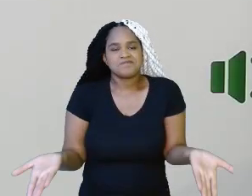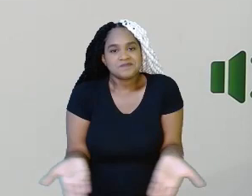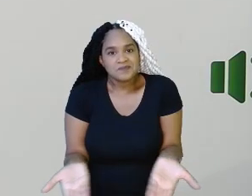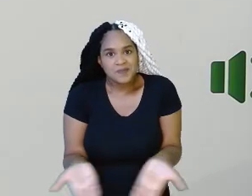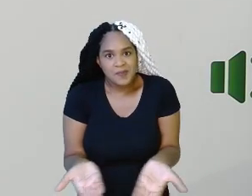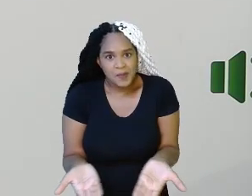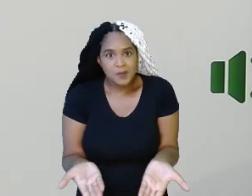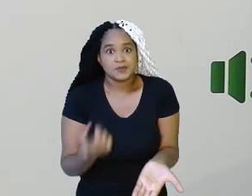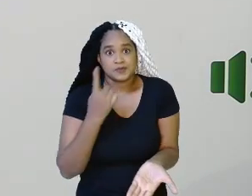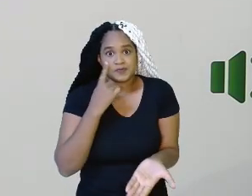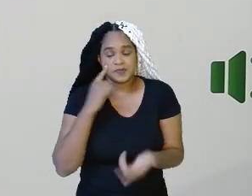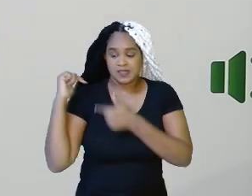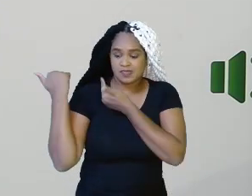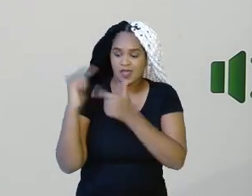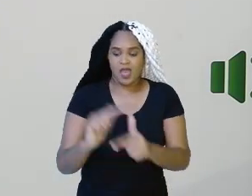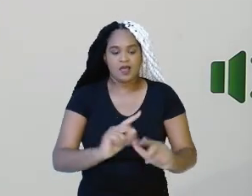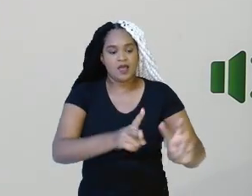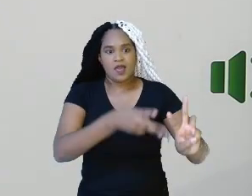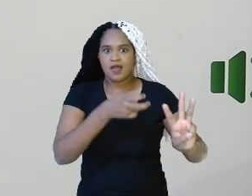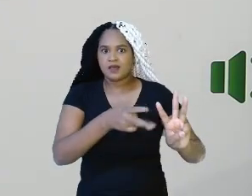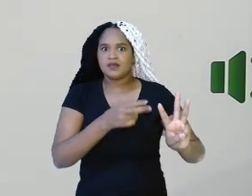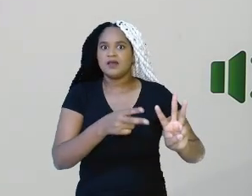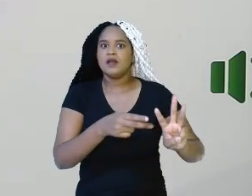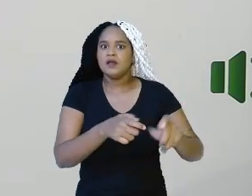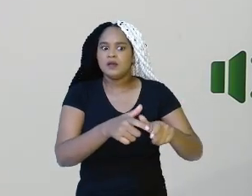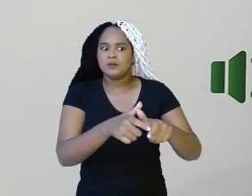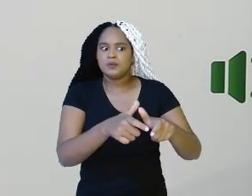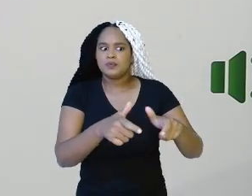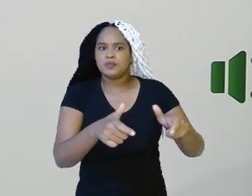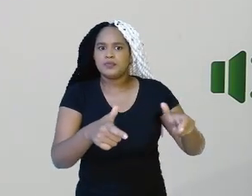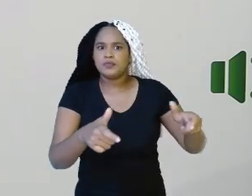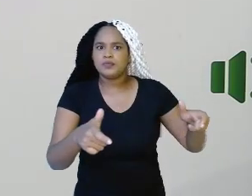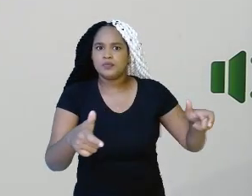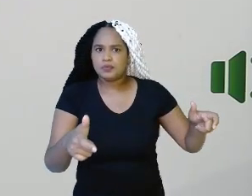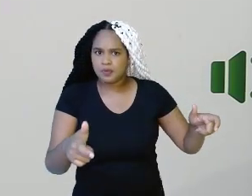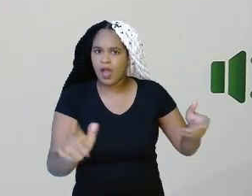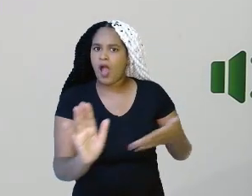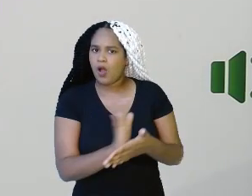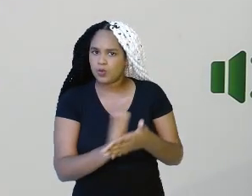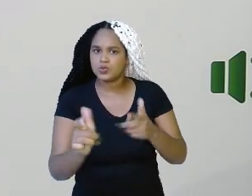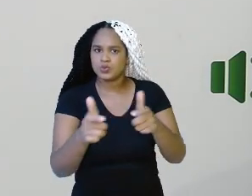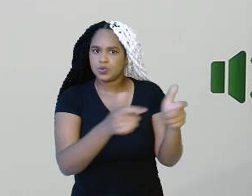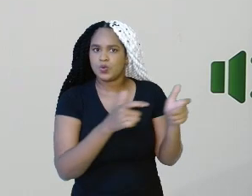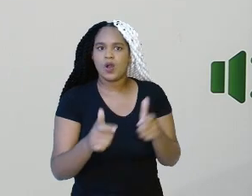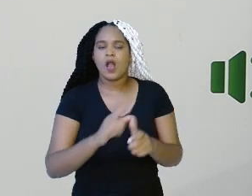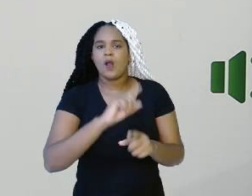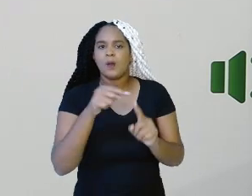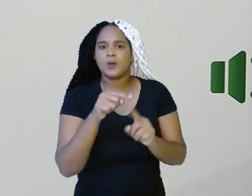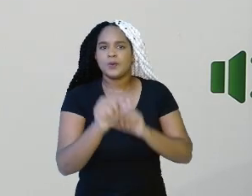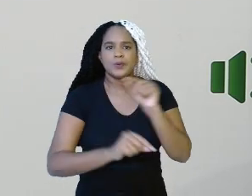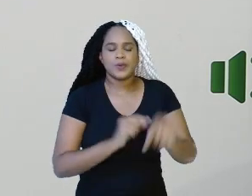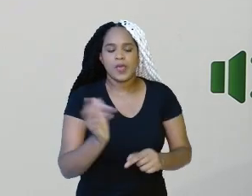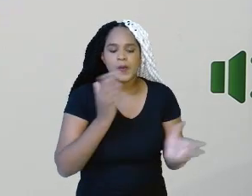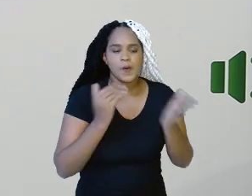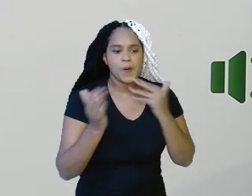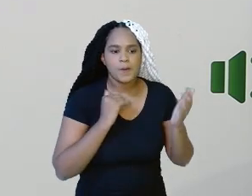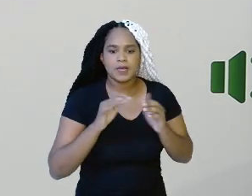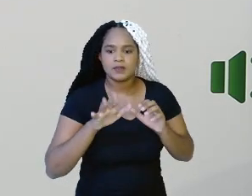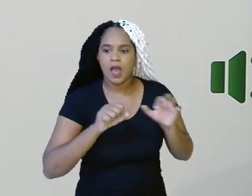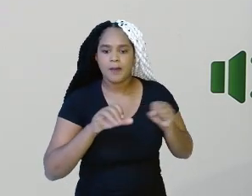a tradição indígena até aumentou, né, em alguns lugares, essa questão do cultivo, né, da